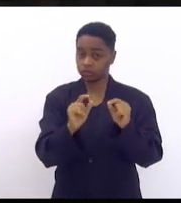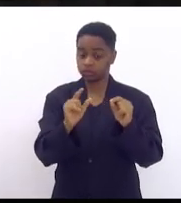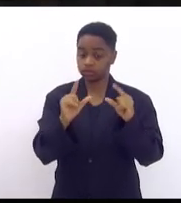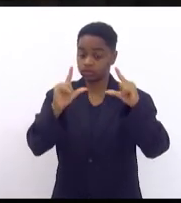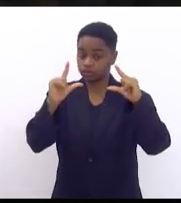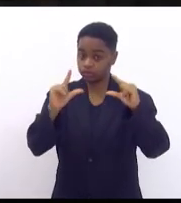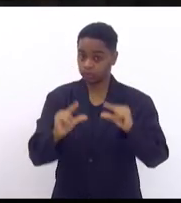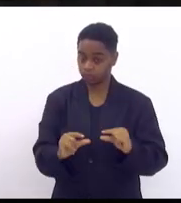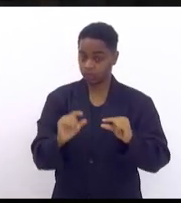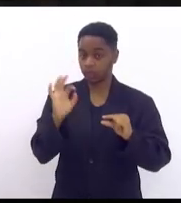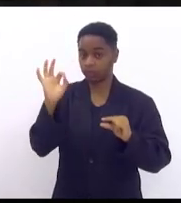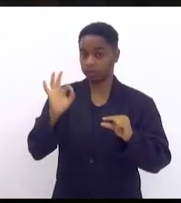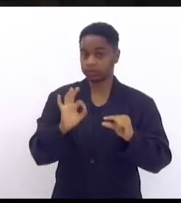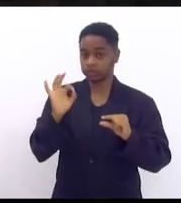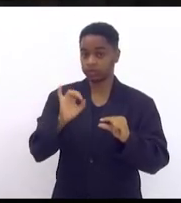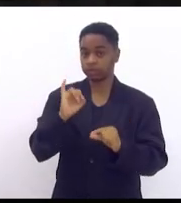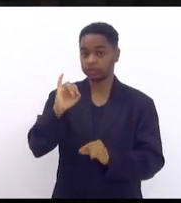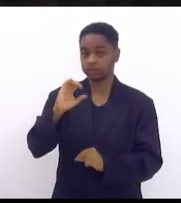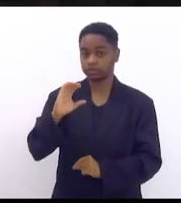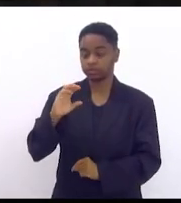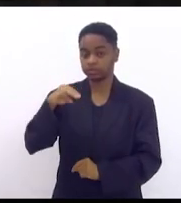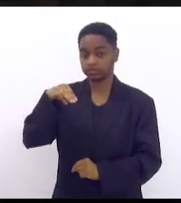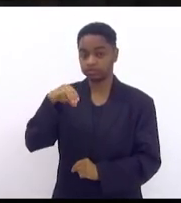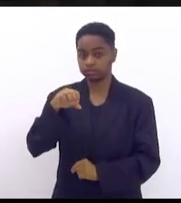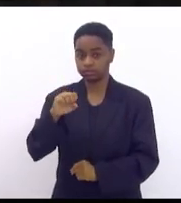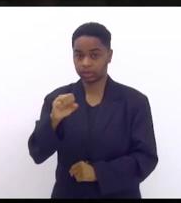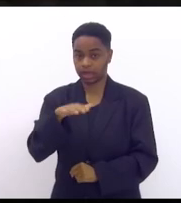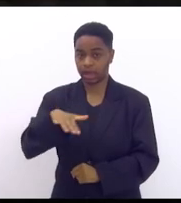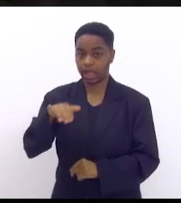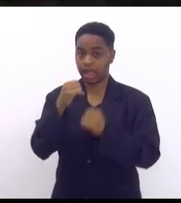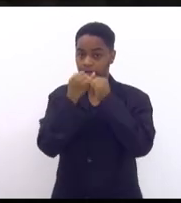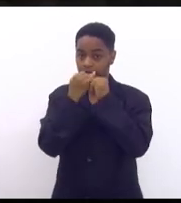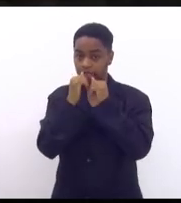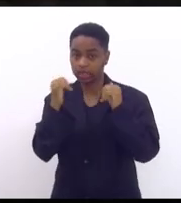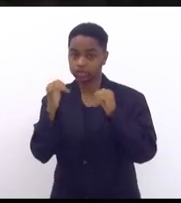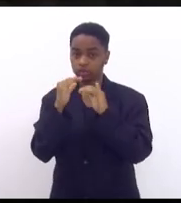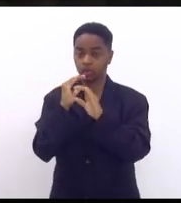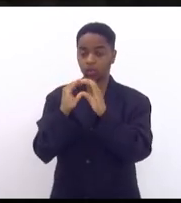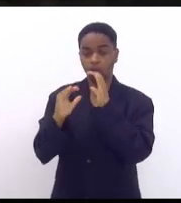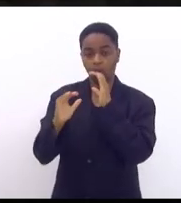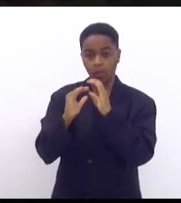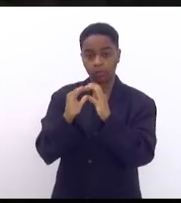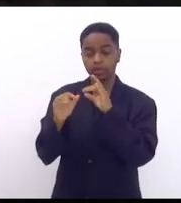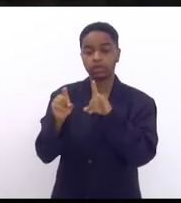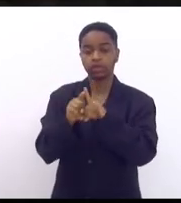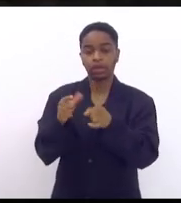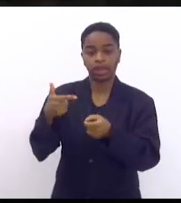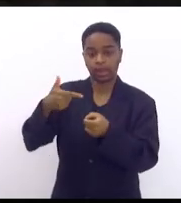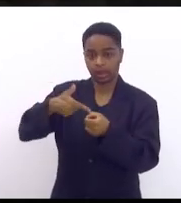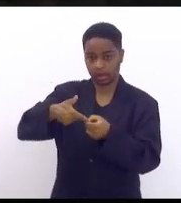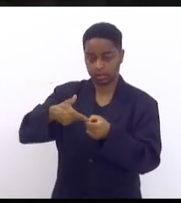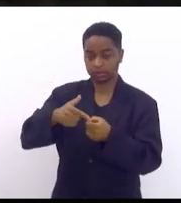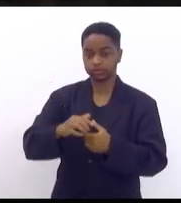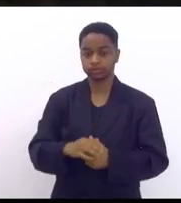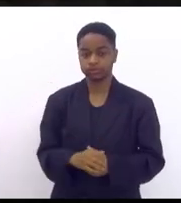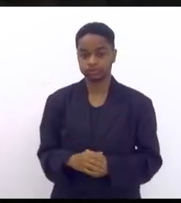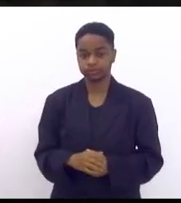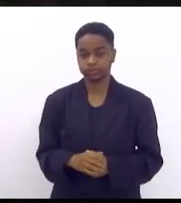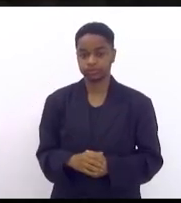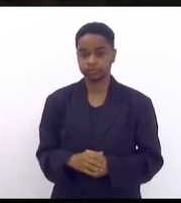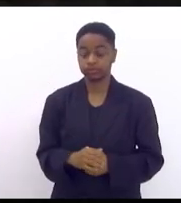alíquota de ICMS, de energia, telecomunicações e combustíveis,